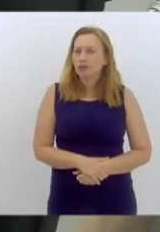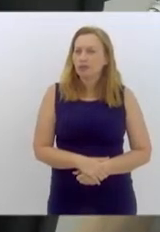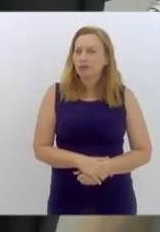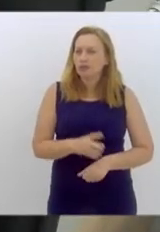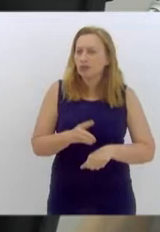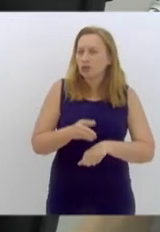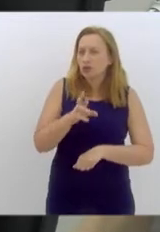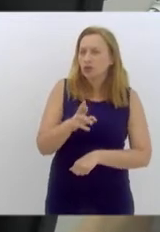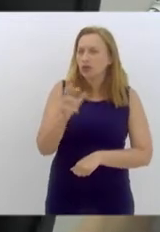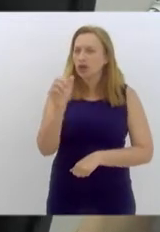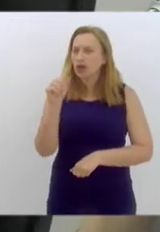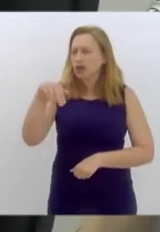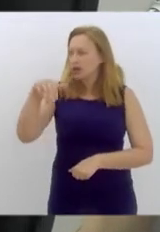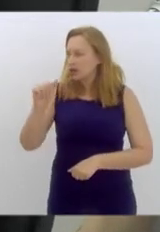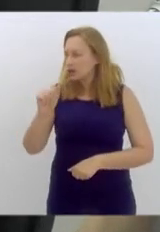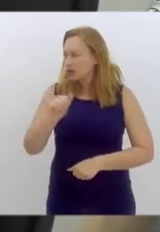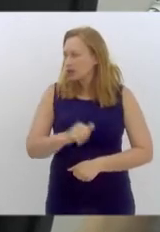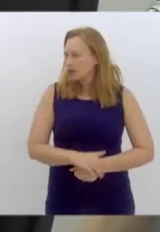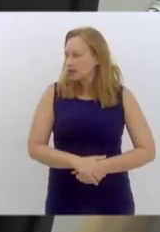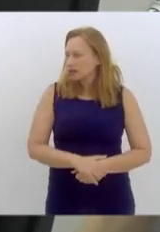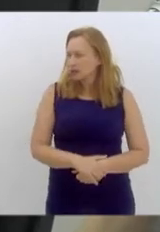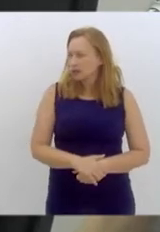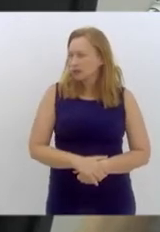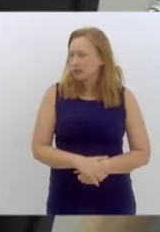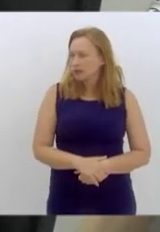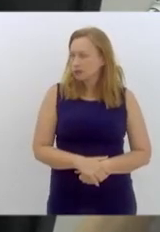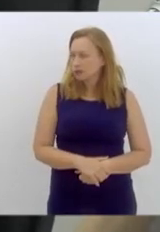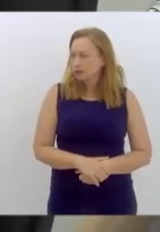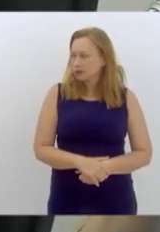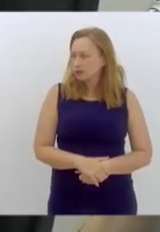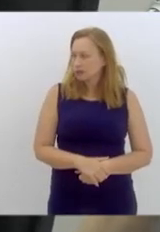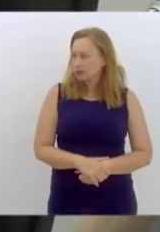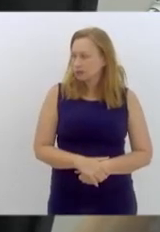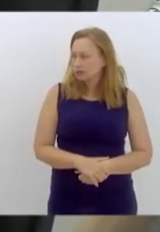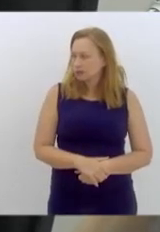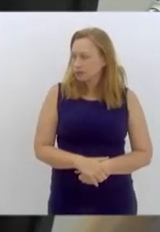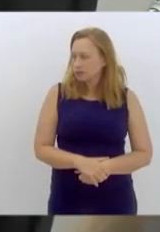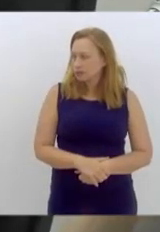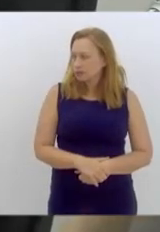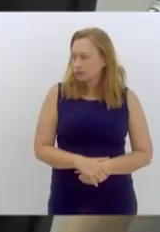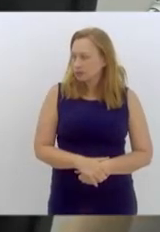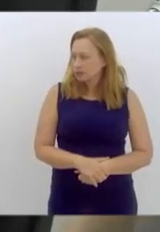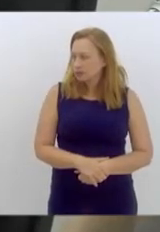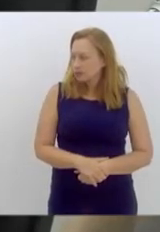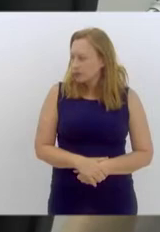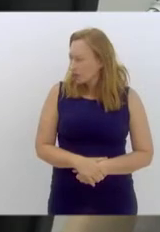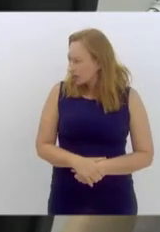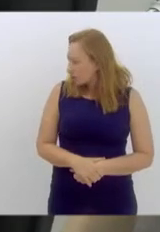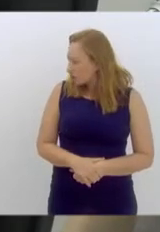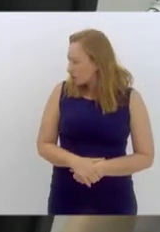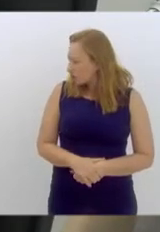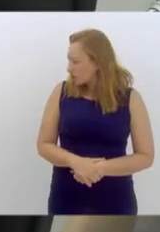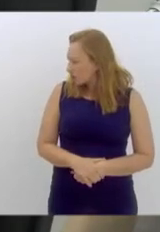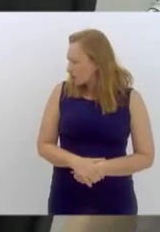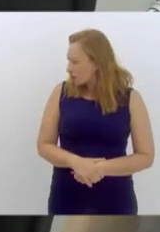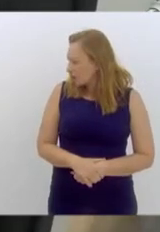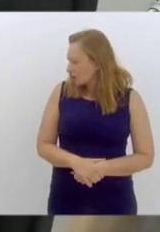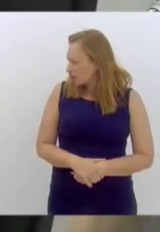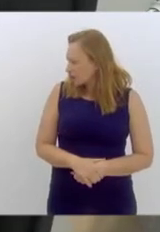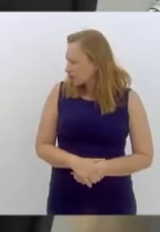Ana Valentina, ouvi com atenção a sua explanação. É uma